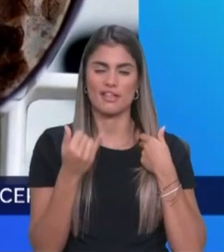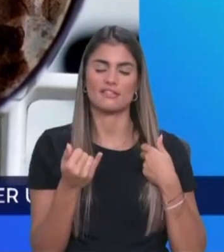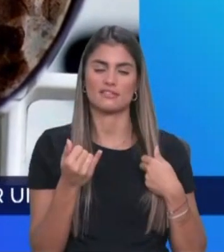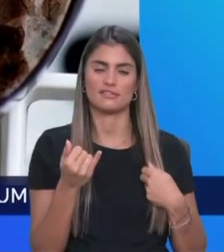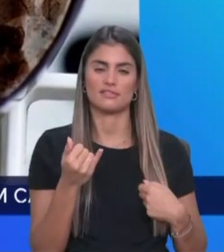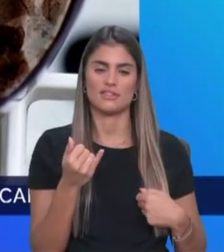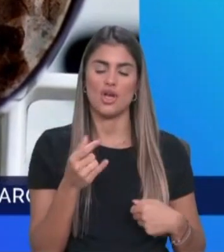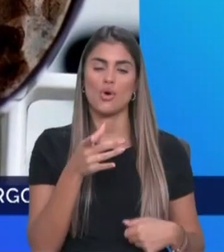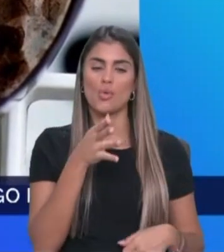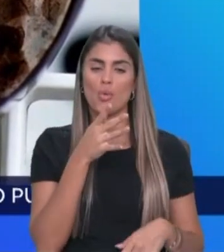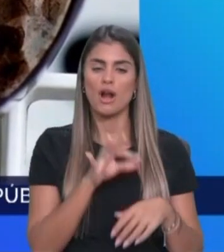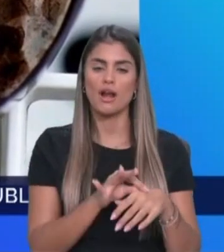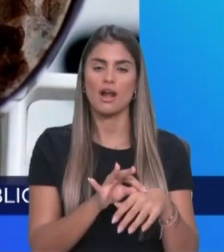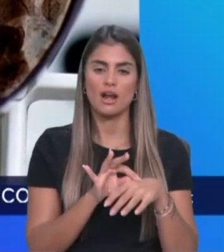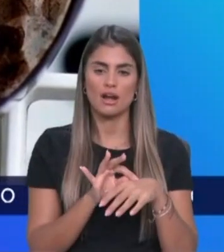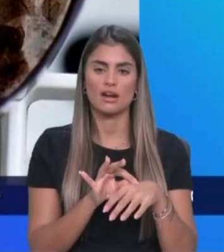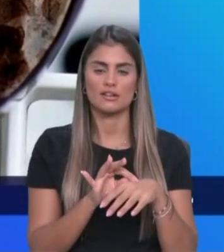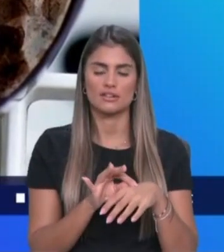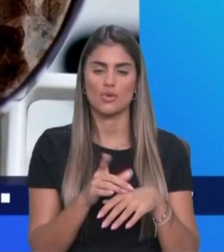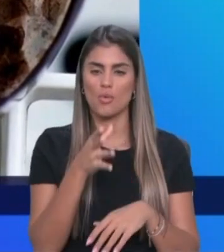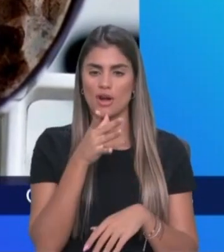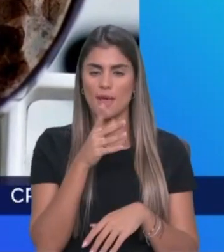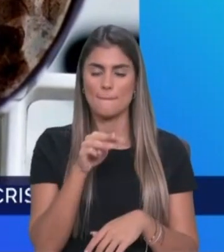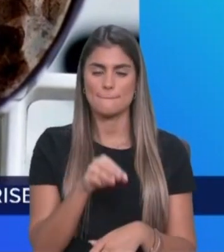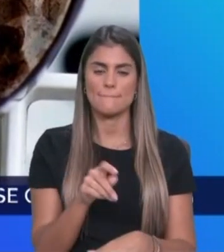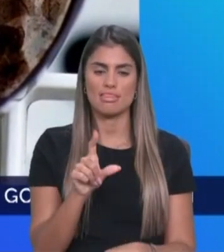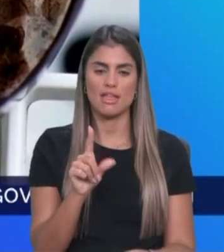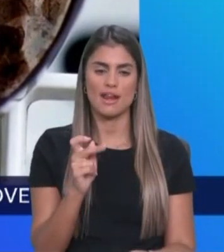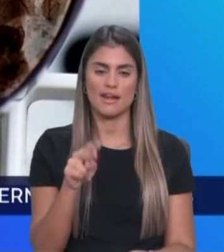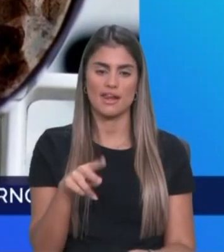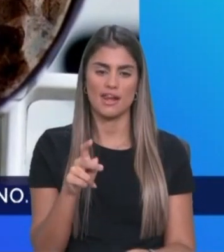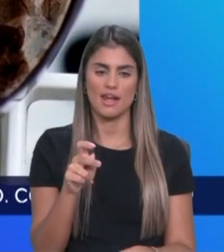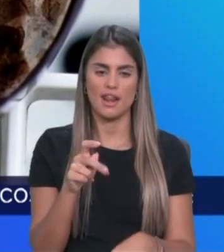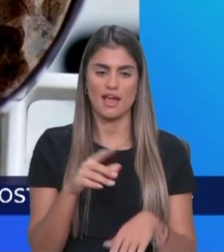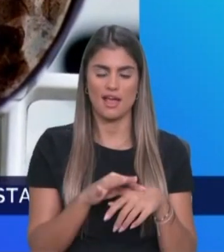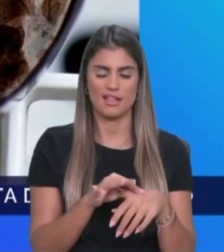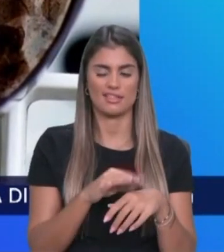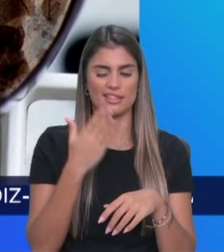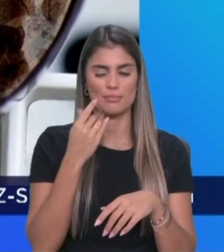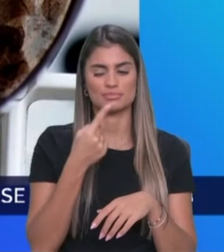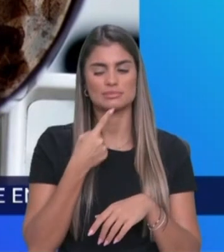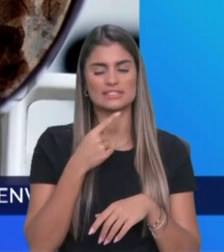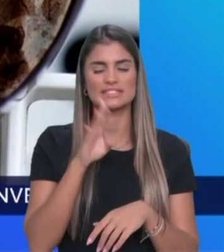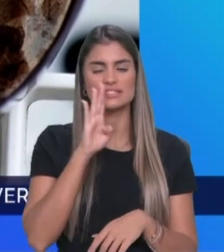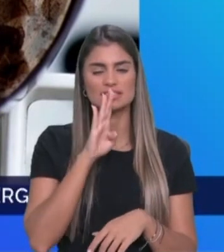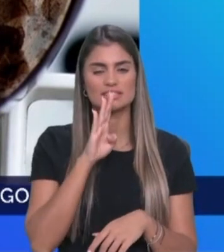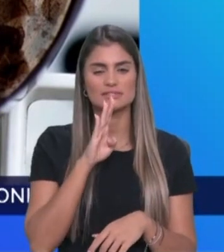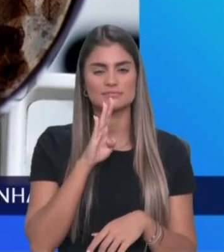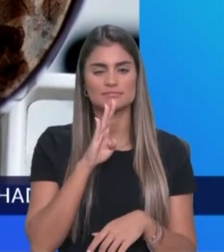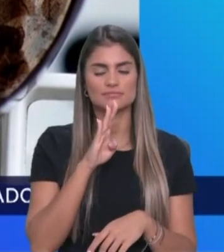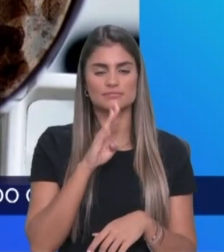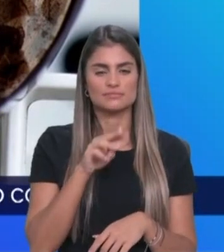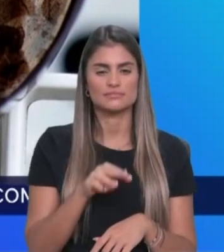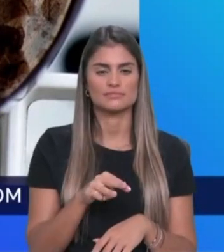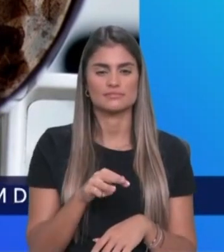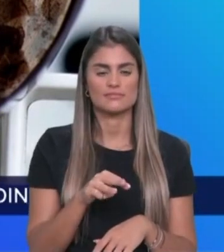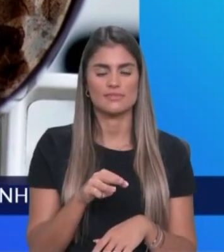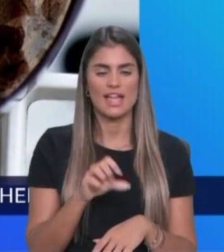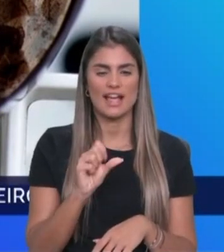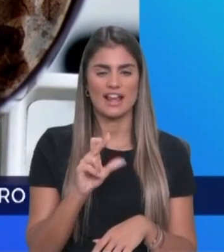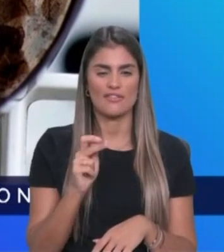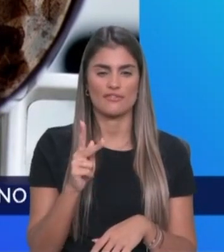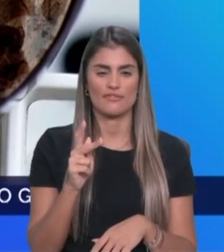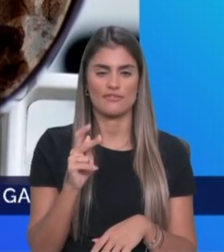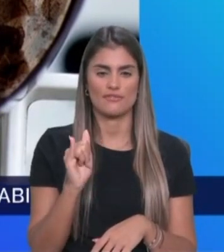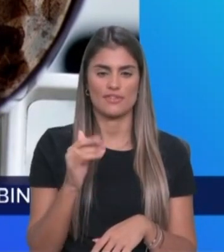este pigmento, a melanina, para tentar perceber se de facto a microgravidade consegue ou não alterar